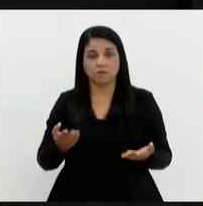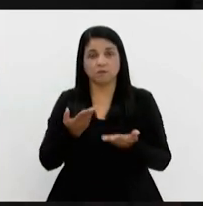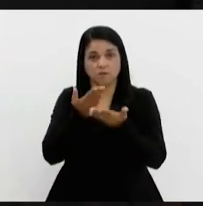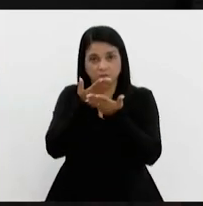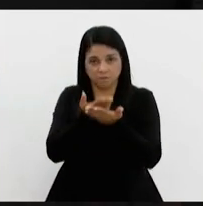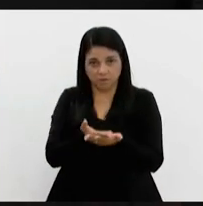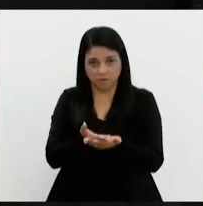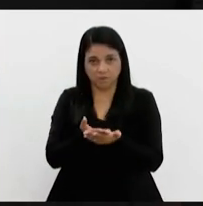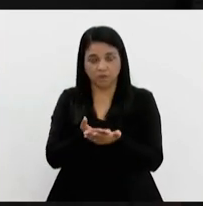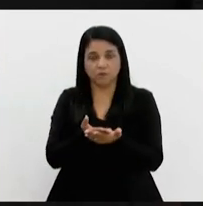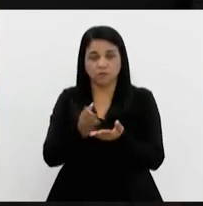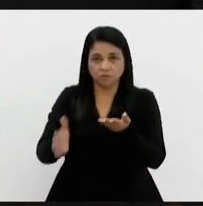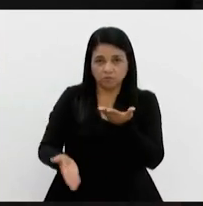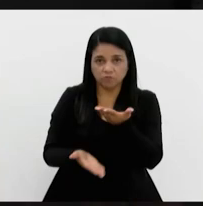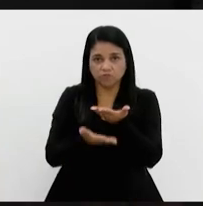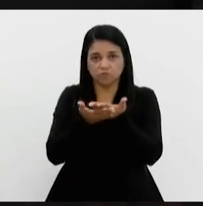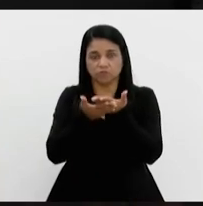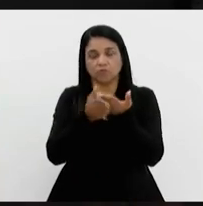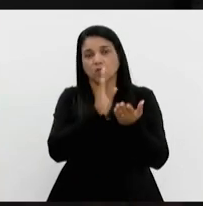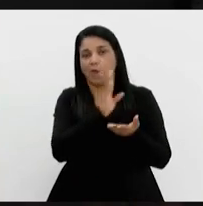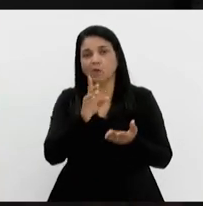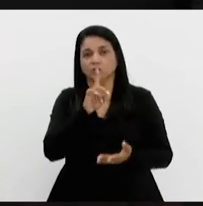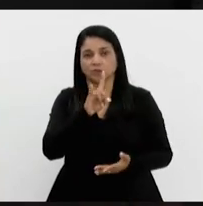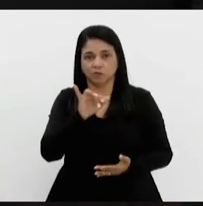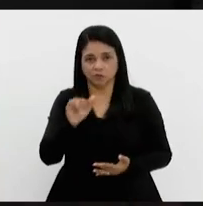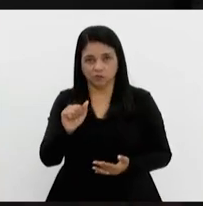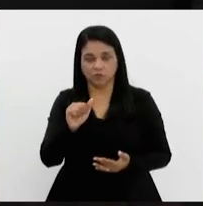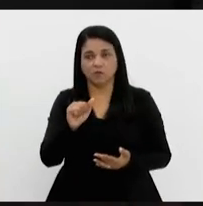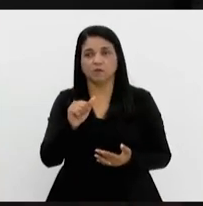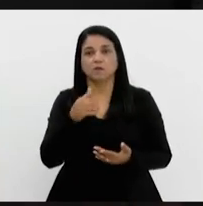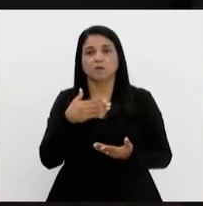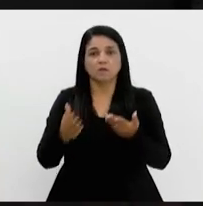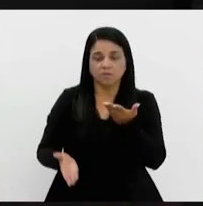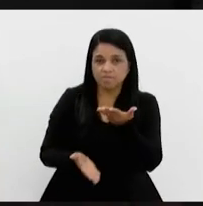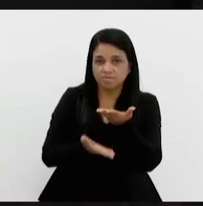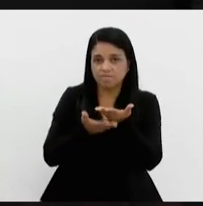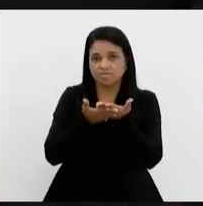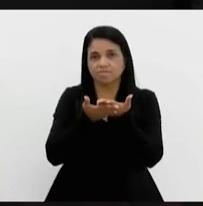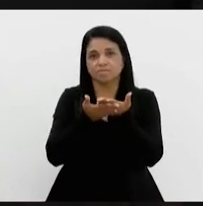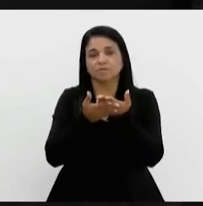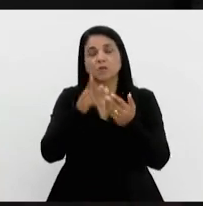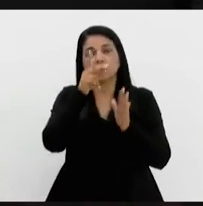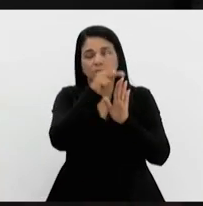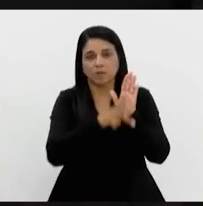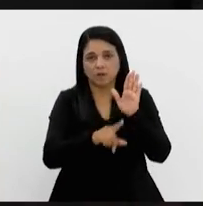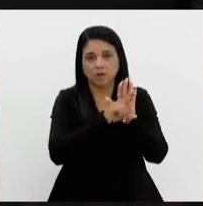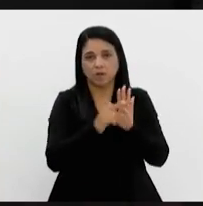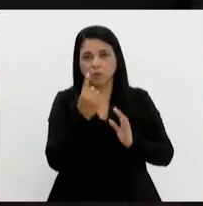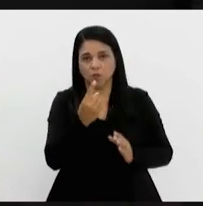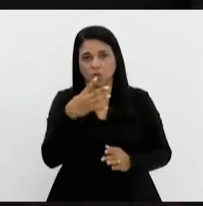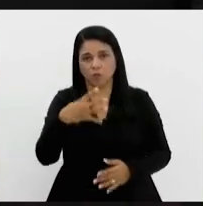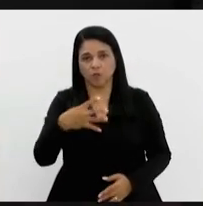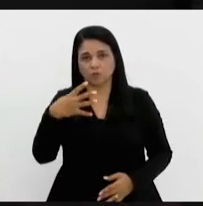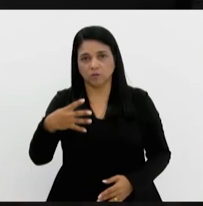requerimento de inclusão na ordem do dia. Requer a inclusão na ordem do dia do projeto de lei